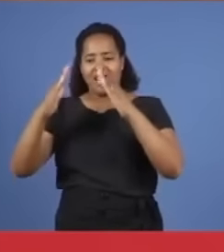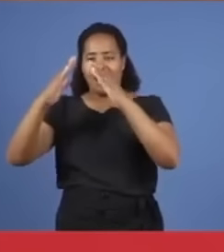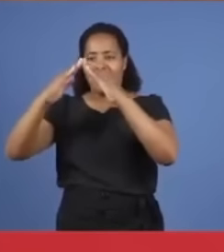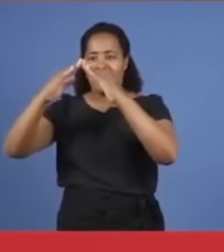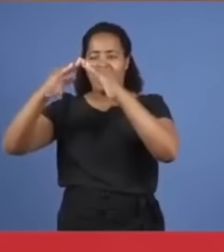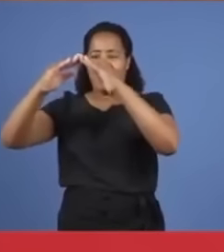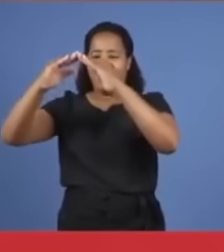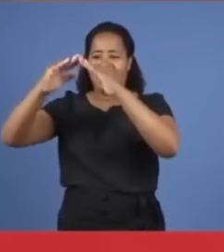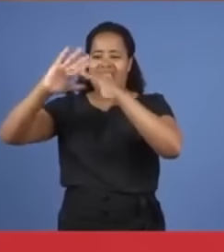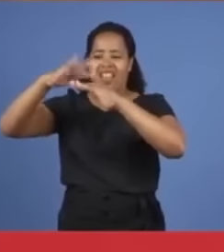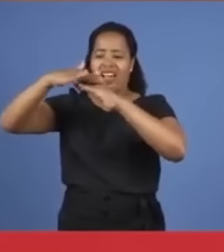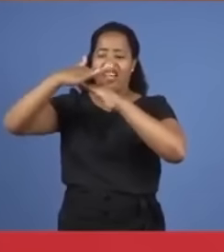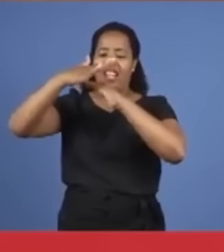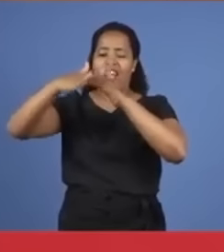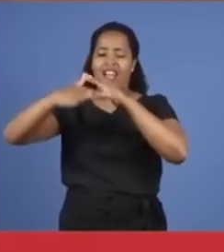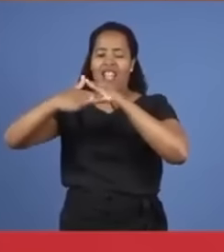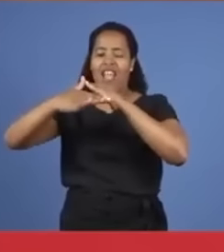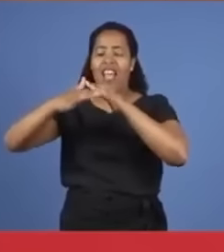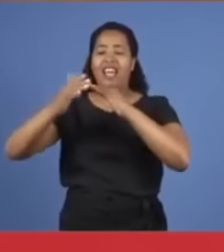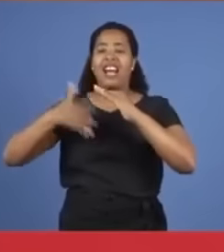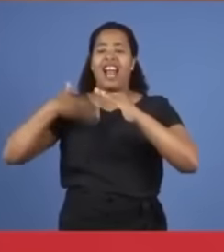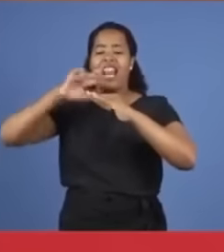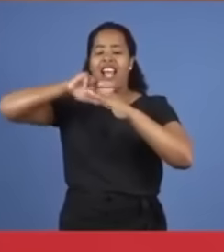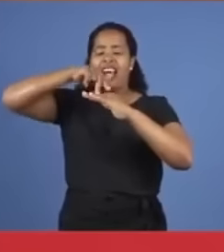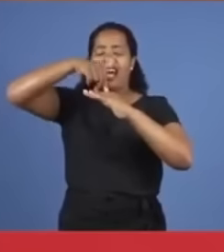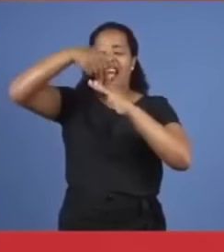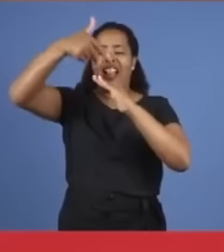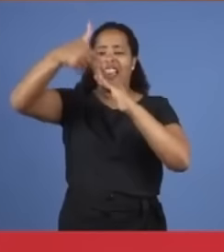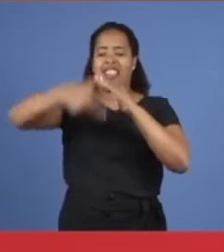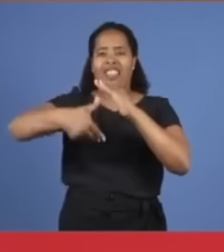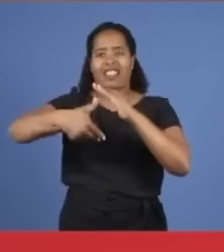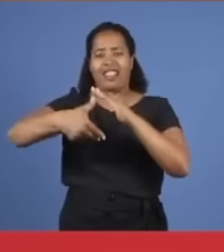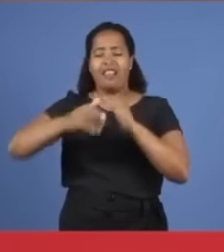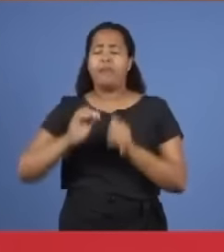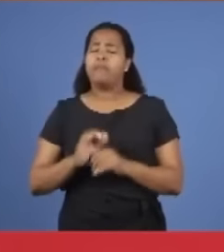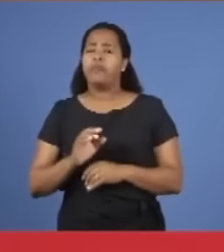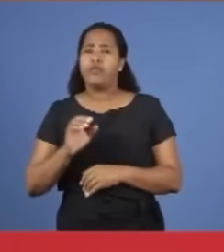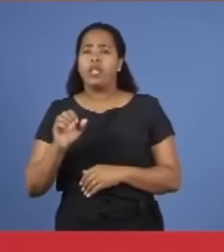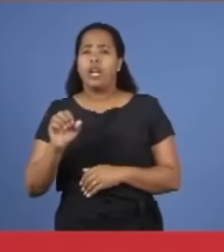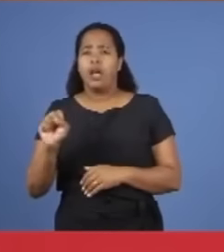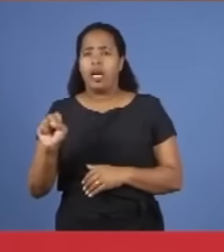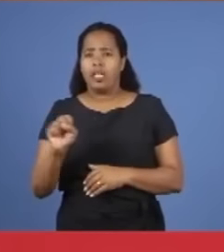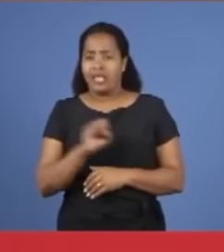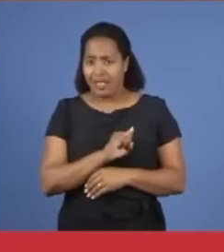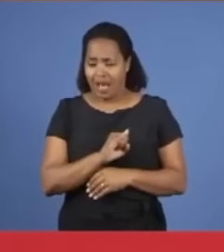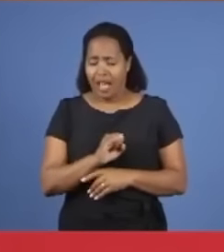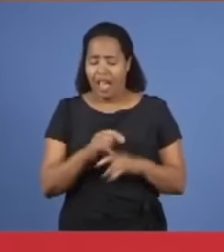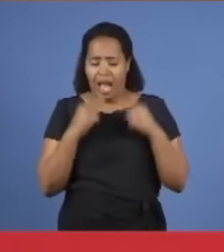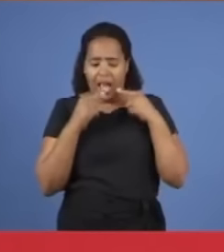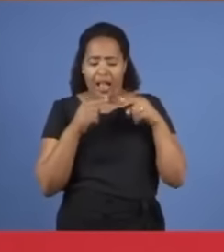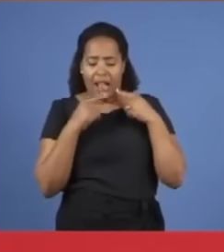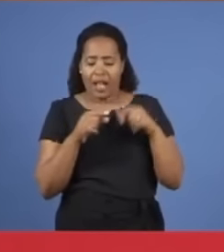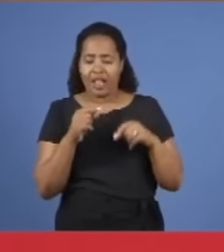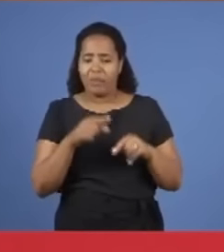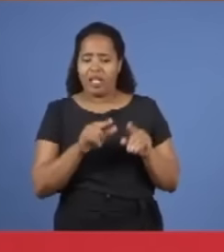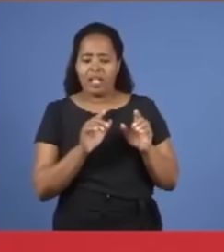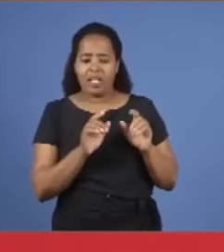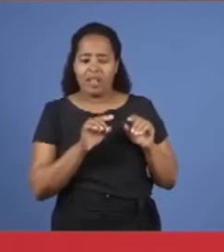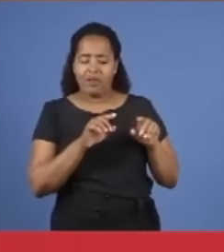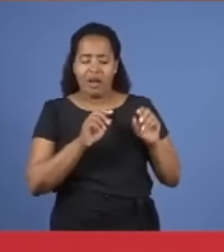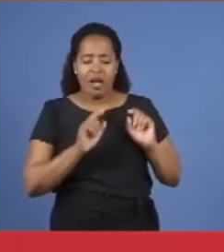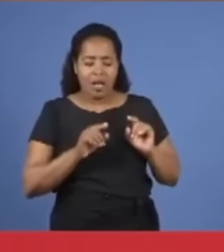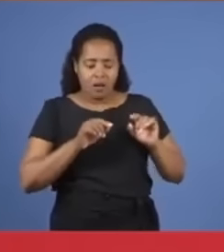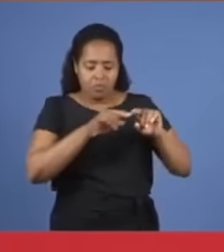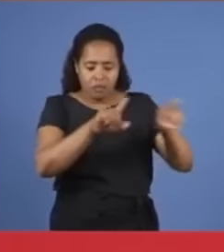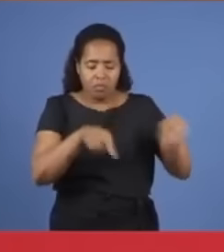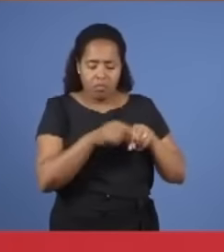alegres, caíam lá de cima. Tão alegre. Isaías até reclama, eles estavam no cativeiro. Isaías diz assim: quem é que vos